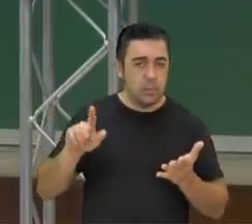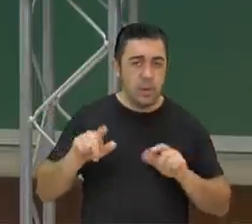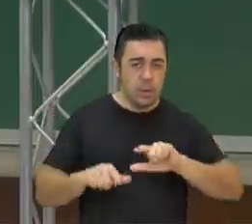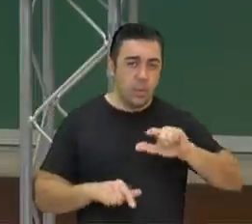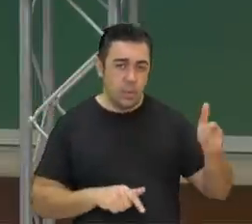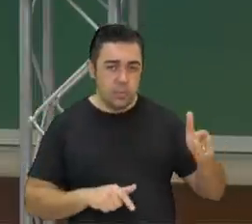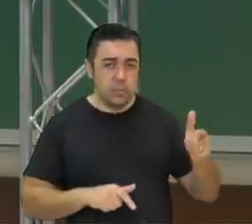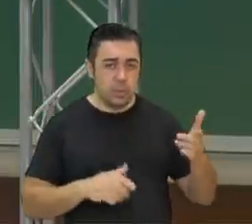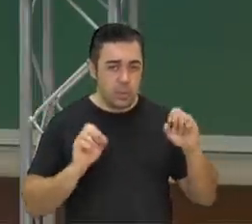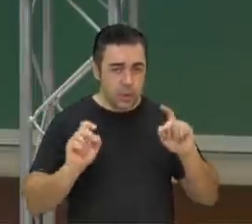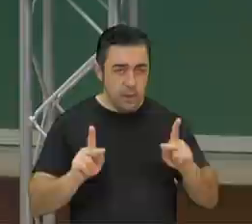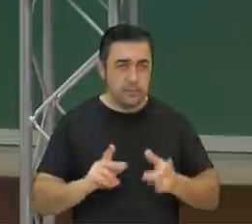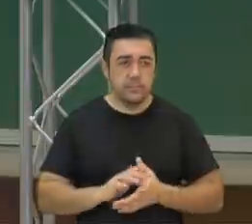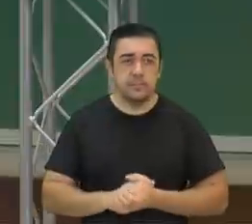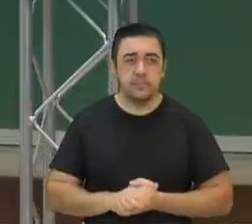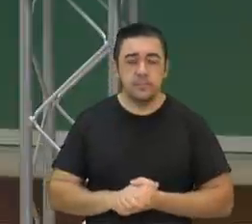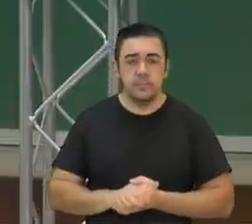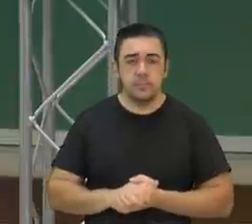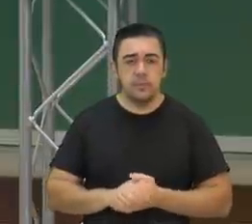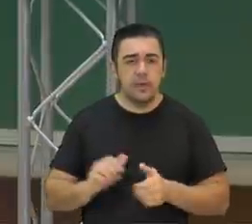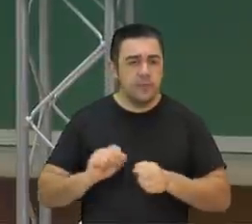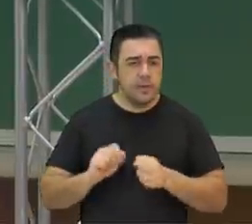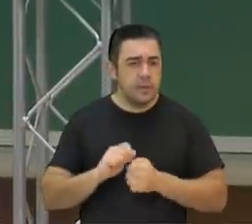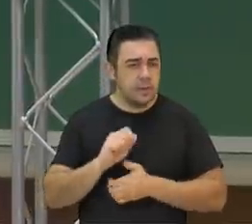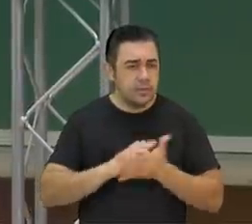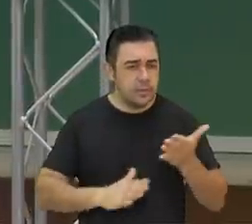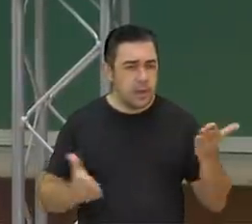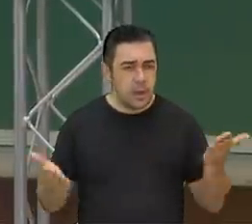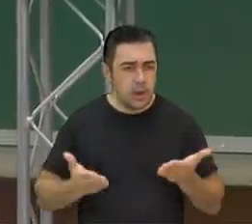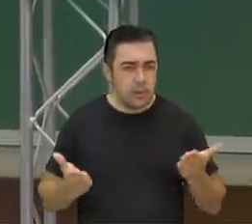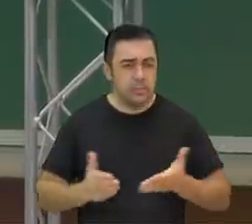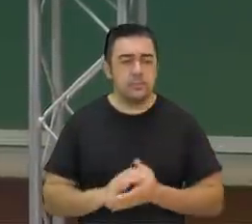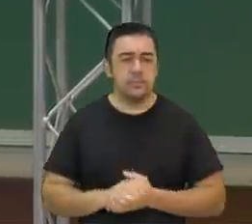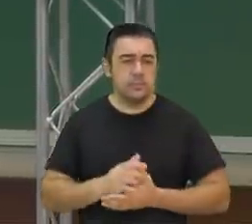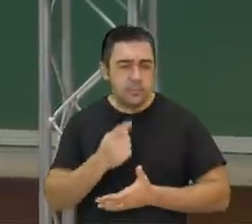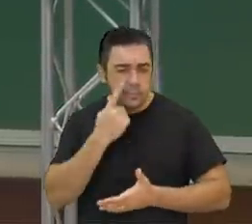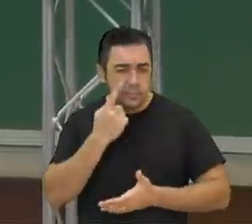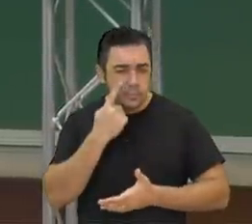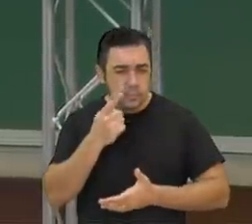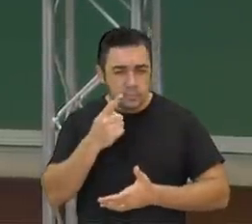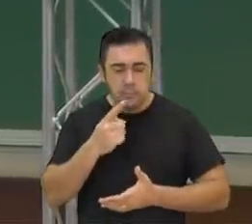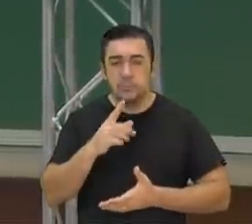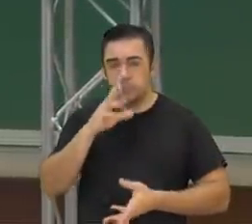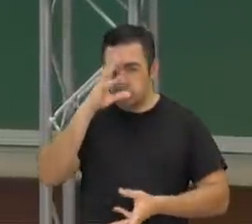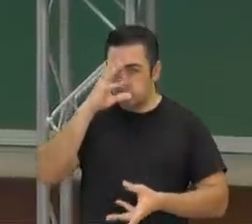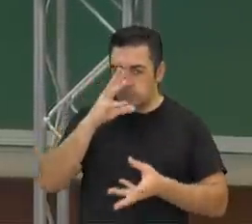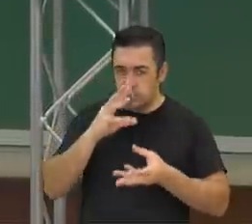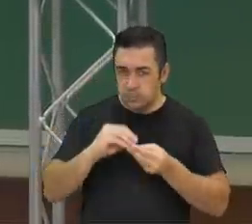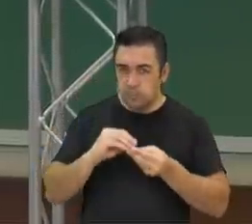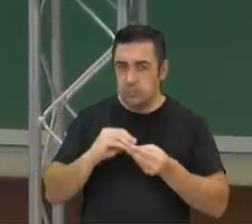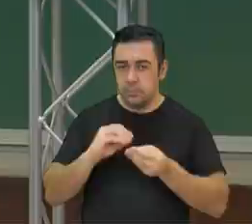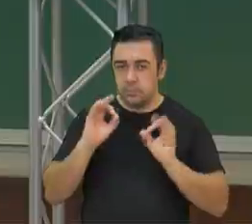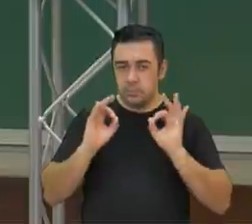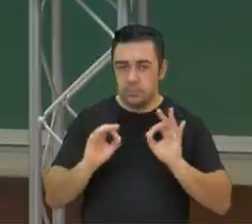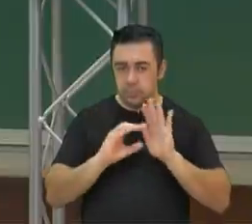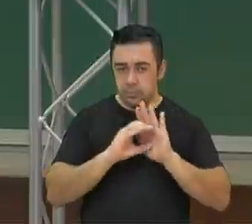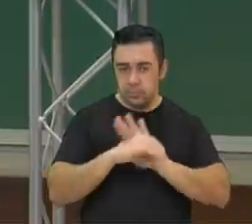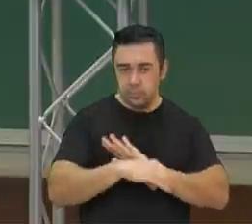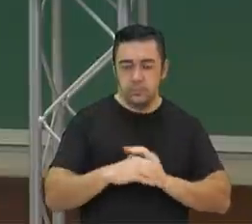de escrita, ok? Vamos fazer os exercícios? Para ver se estamos nos apropriando aí dos conceitos. Olha lá,